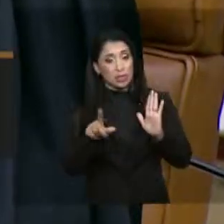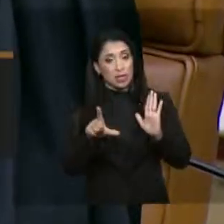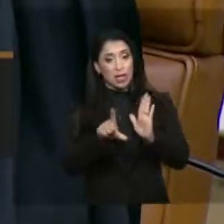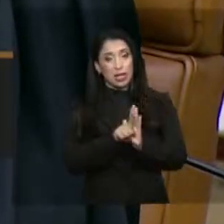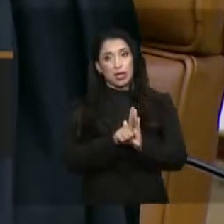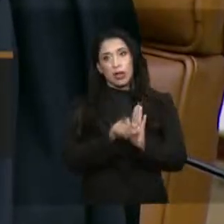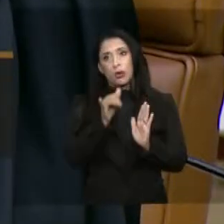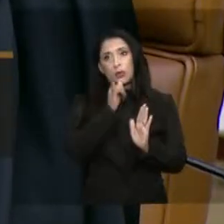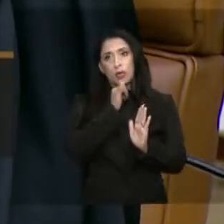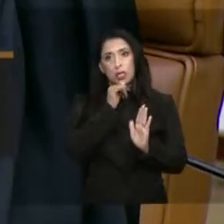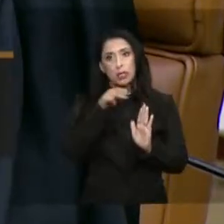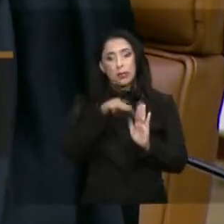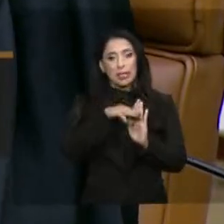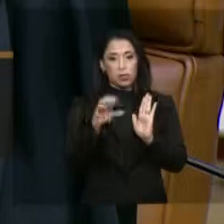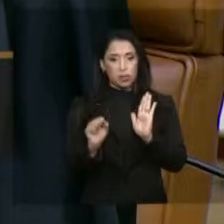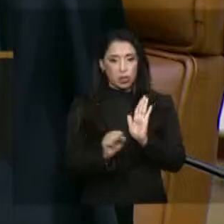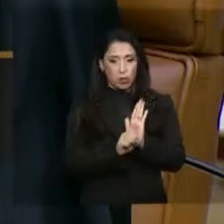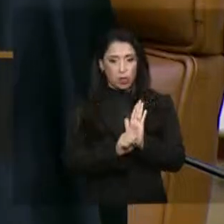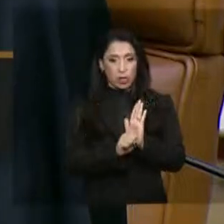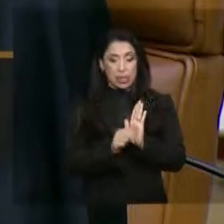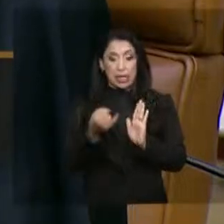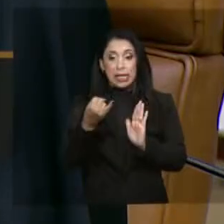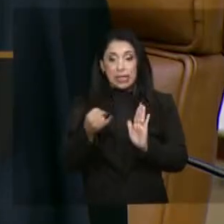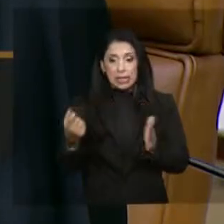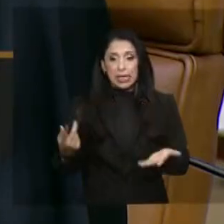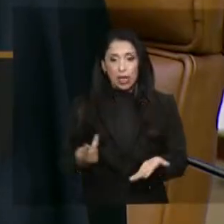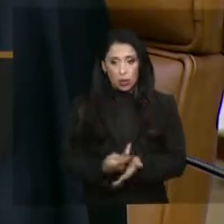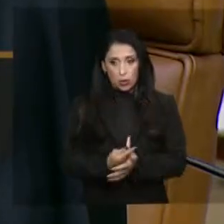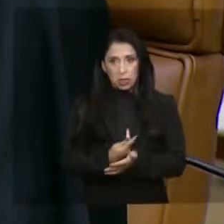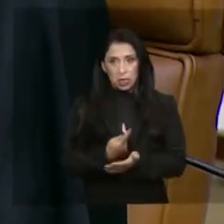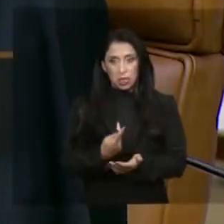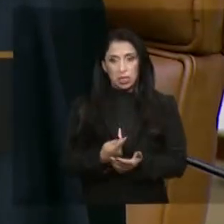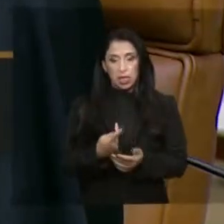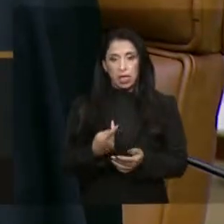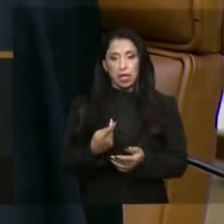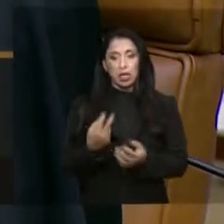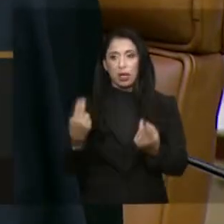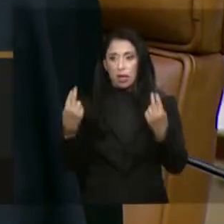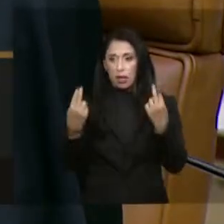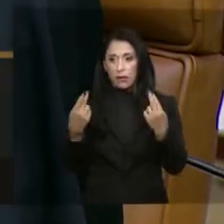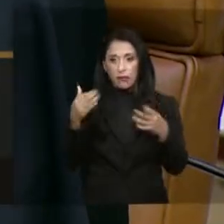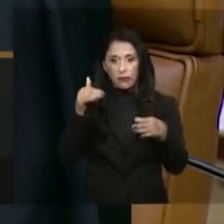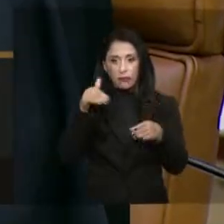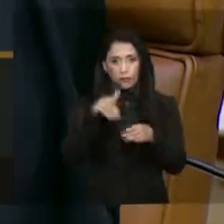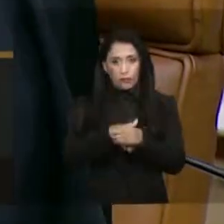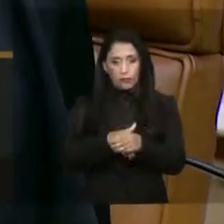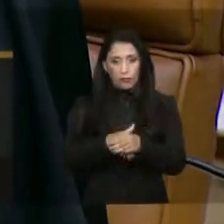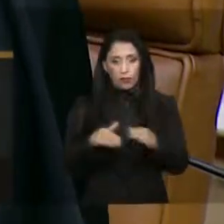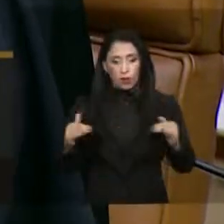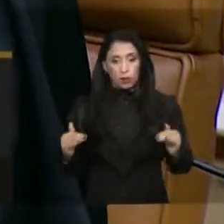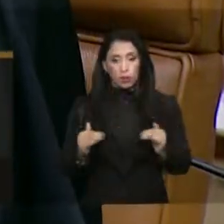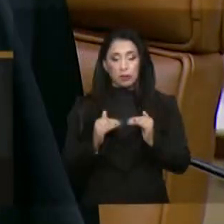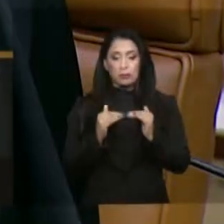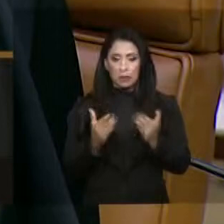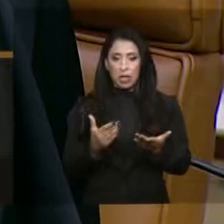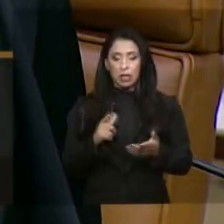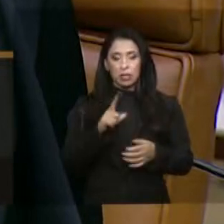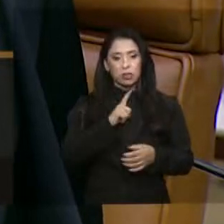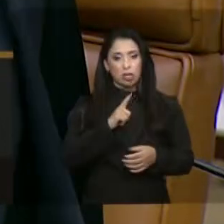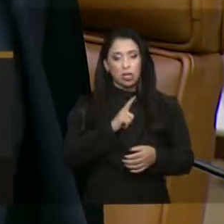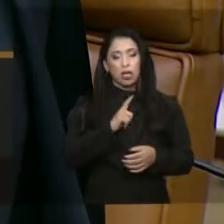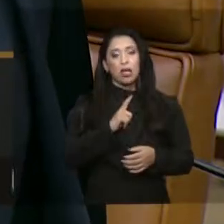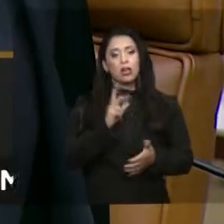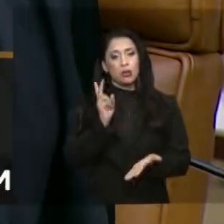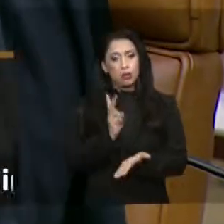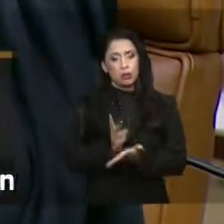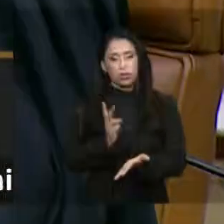de segurança, quando eventualmente ocorre empate, se mantém a decisão impugnada, não importa qual tenha sido a